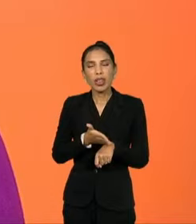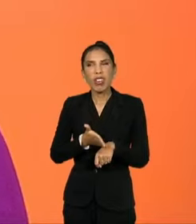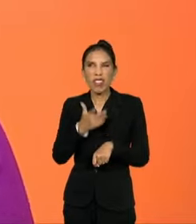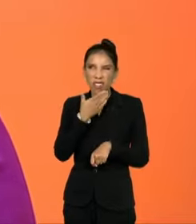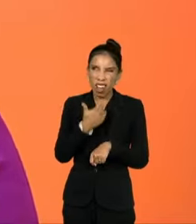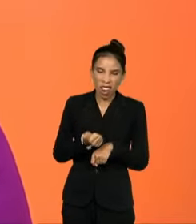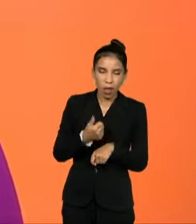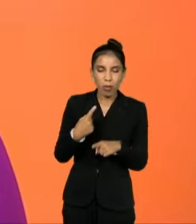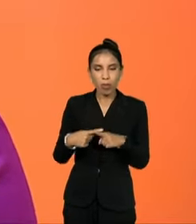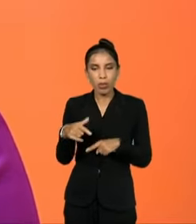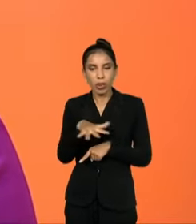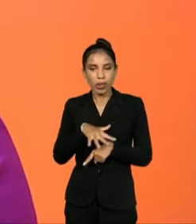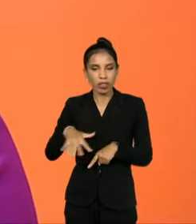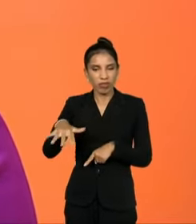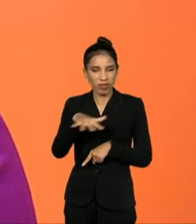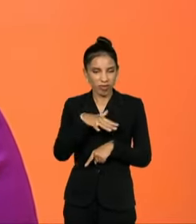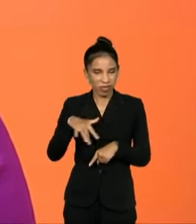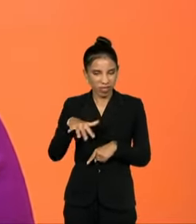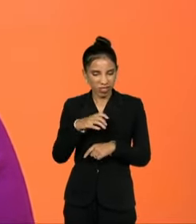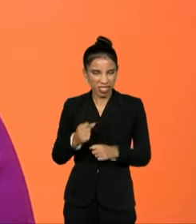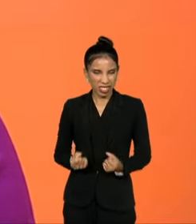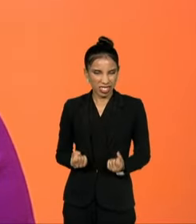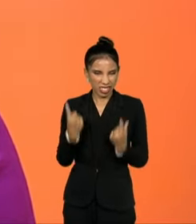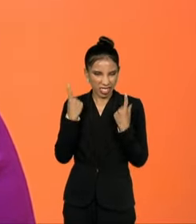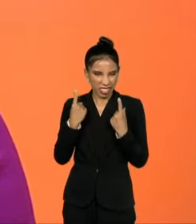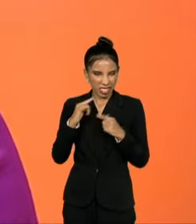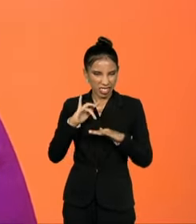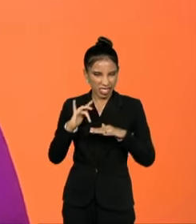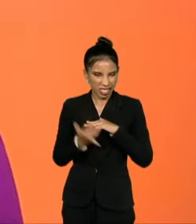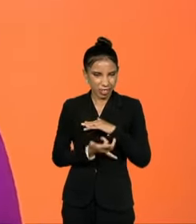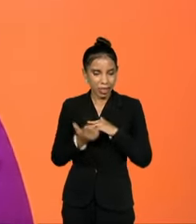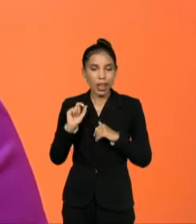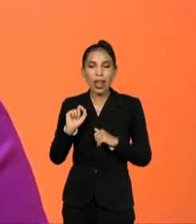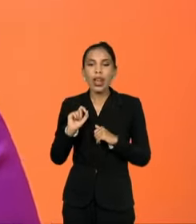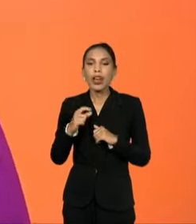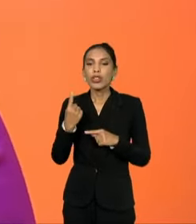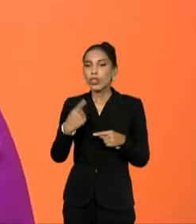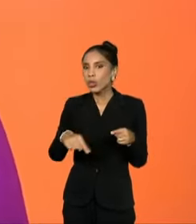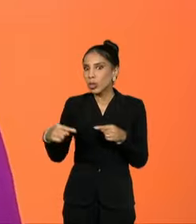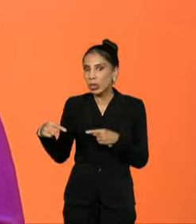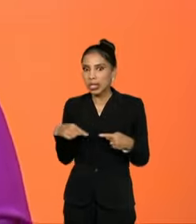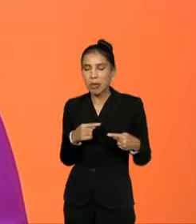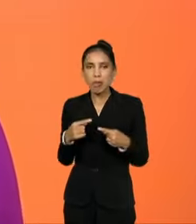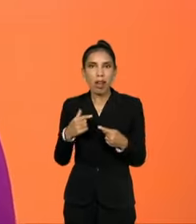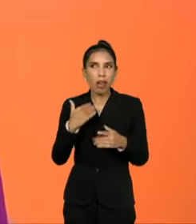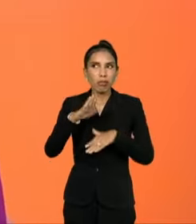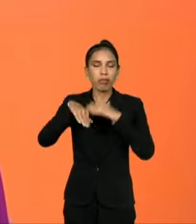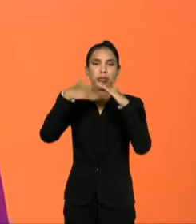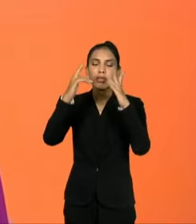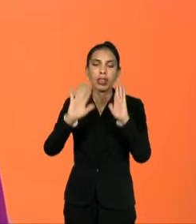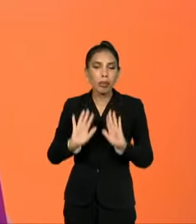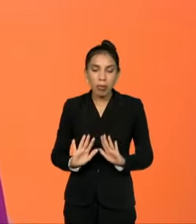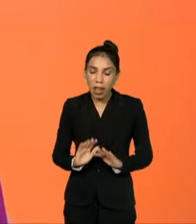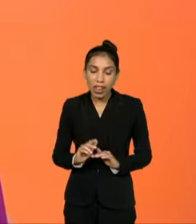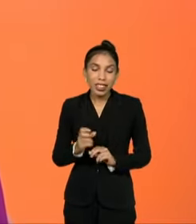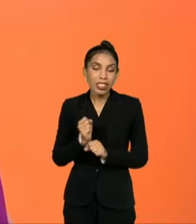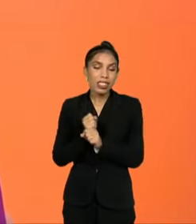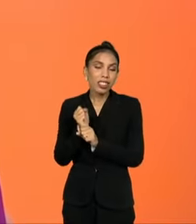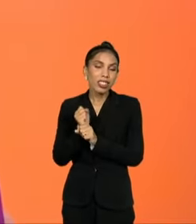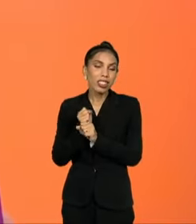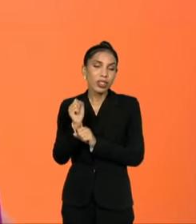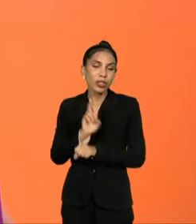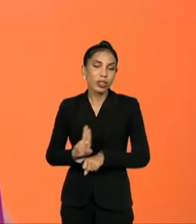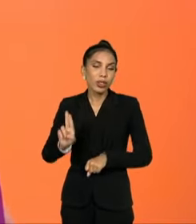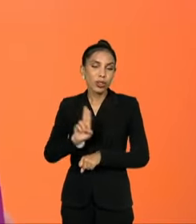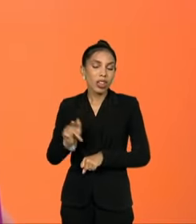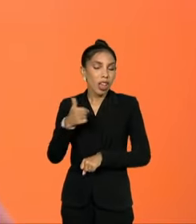que vale a pena? Porque é um ambiente tão esquisito, o ambiente da rede, não é um lugar que o debate floresça. Mas eu uso as redes há muitos anos e eu